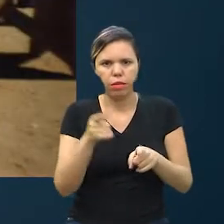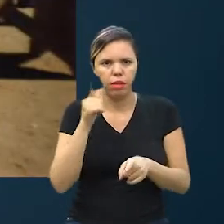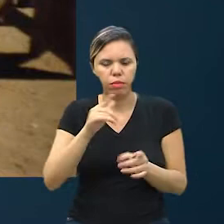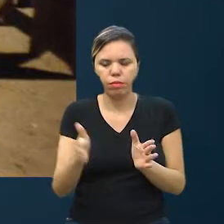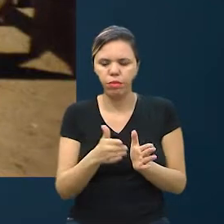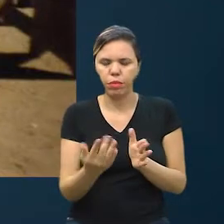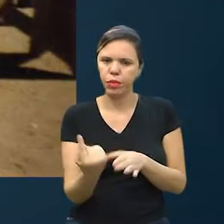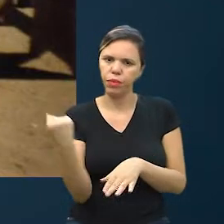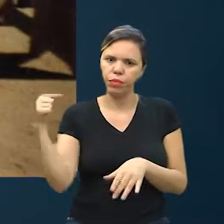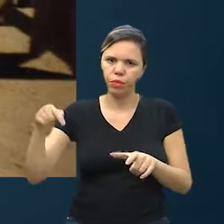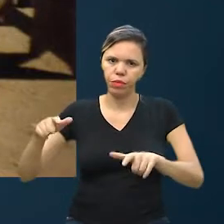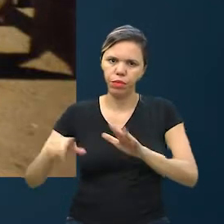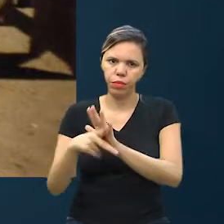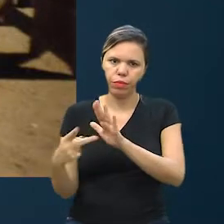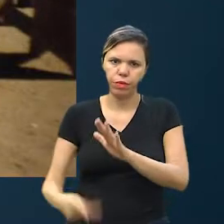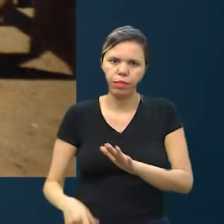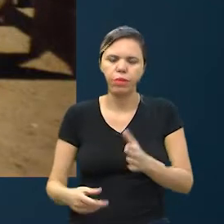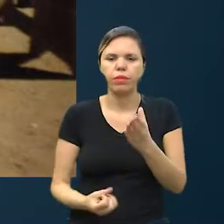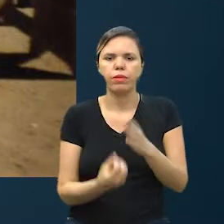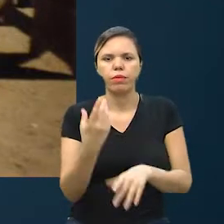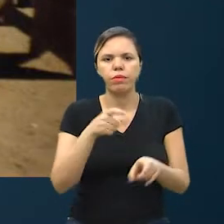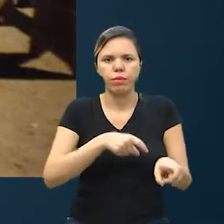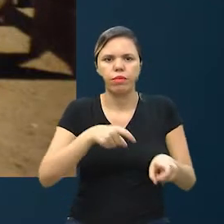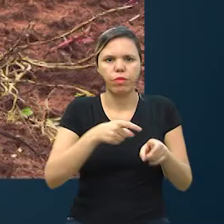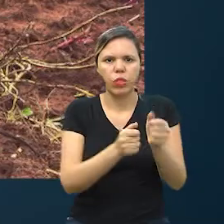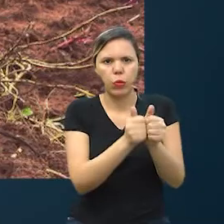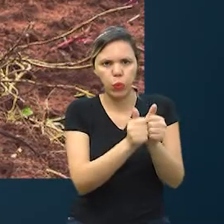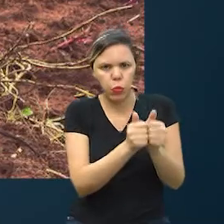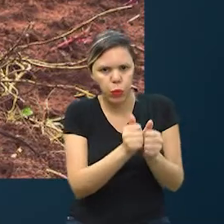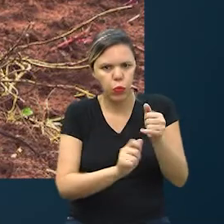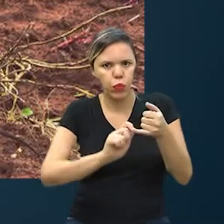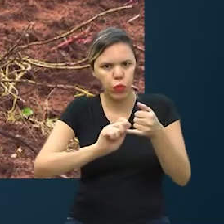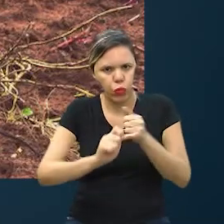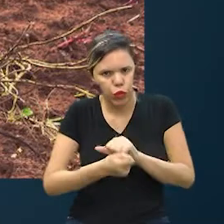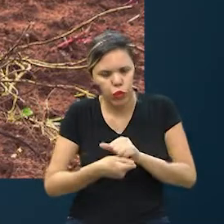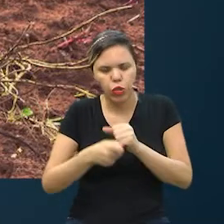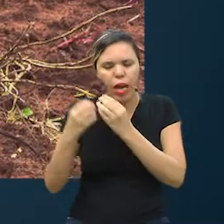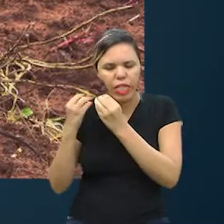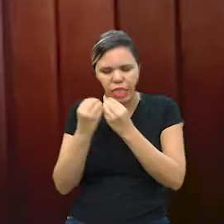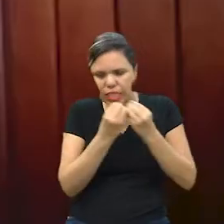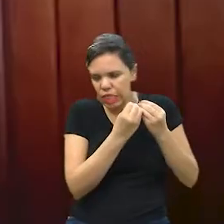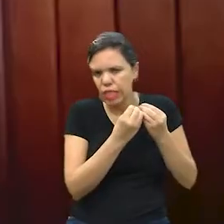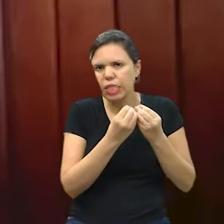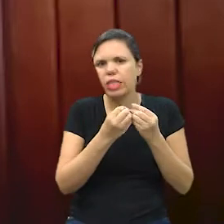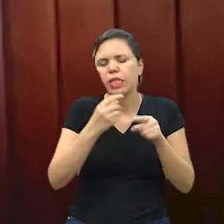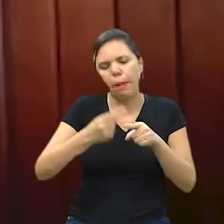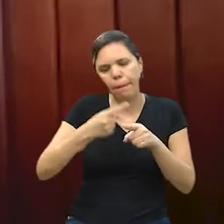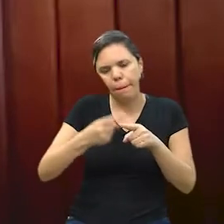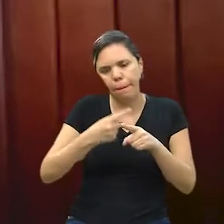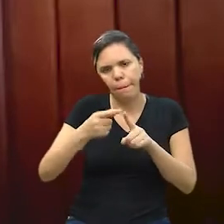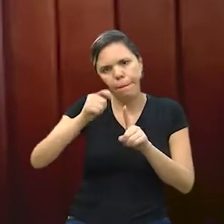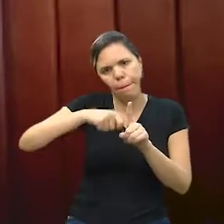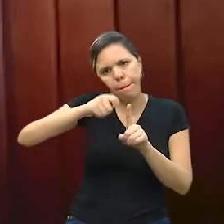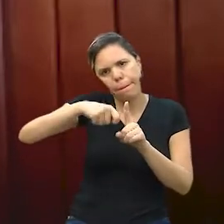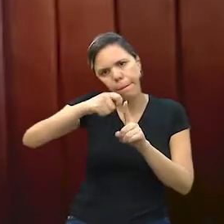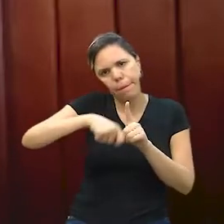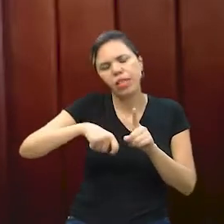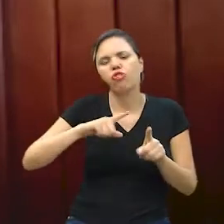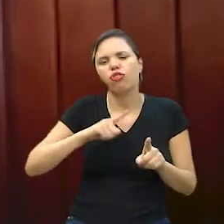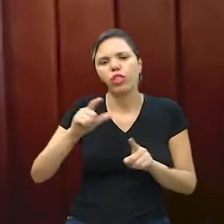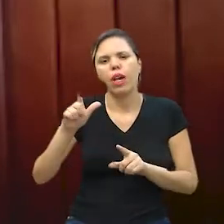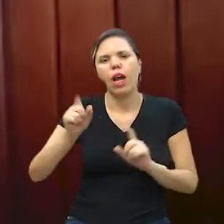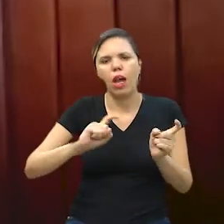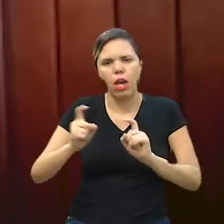pai também veio produzir nessa época aqui, né? Então, nós plantávamos arroz, feijão, milho, banana, e tinha as assembleias gerais